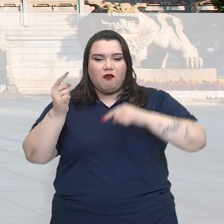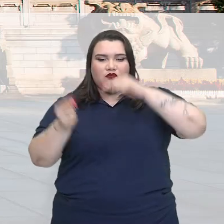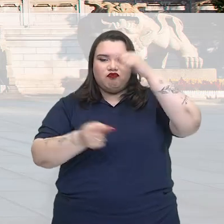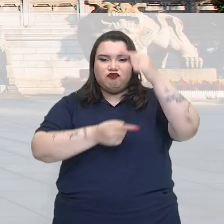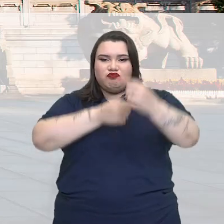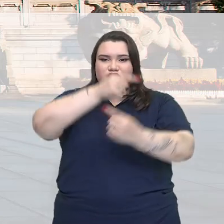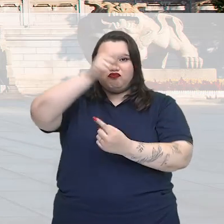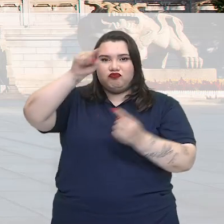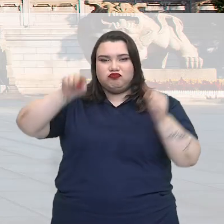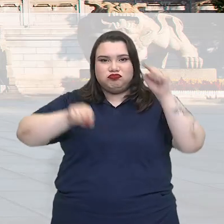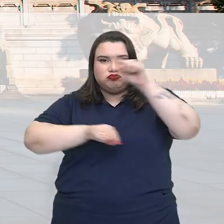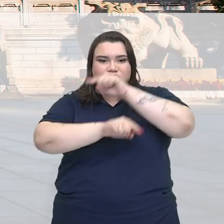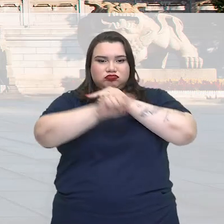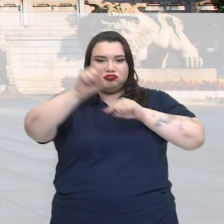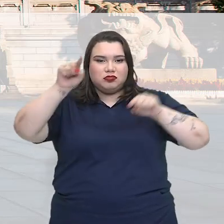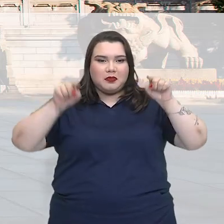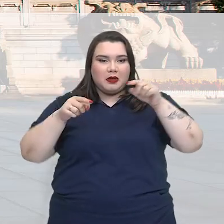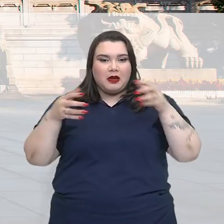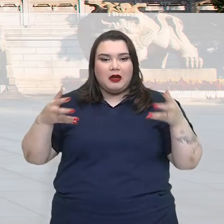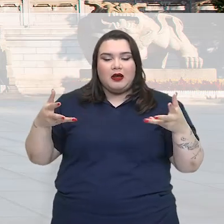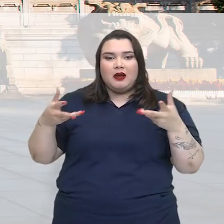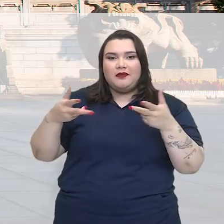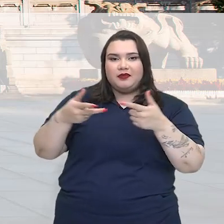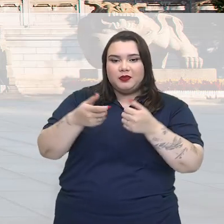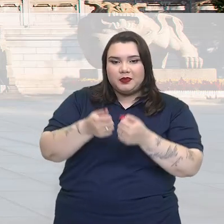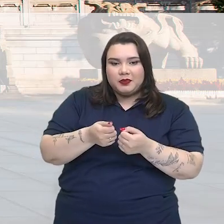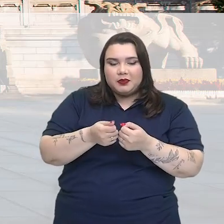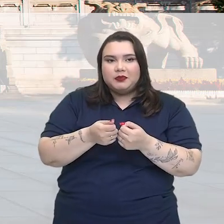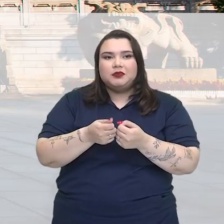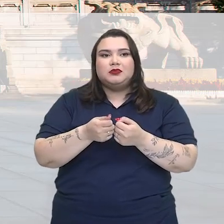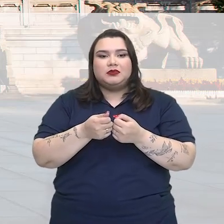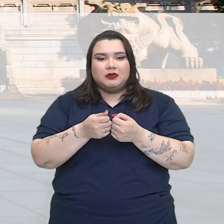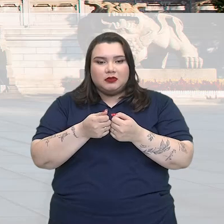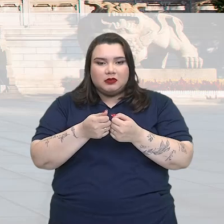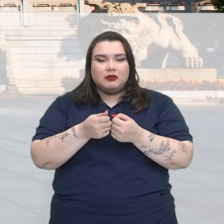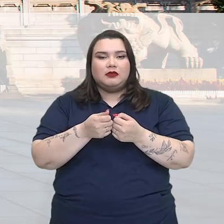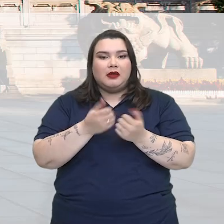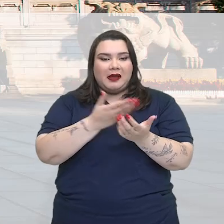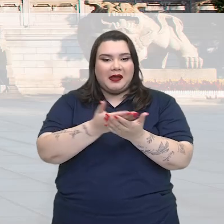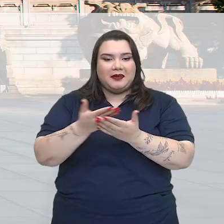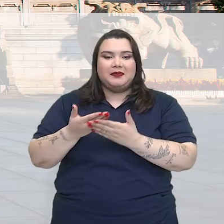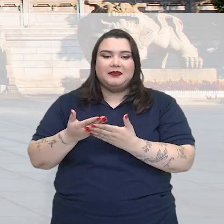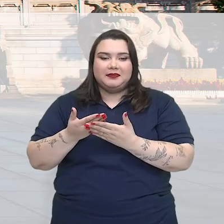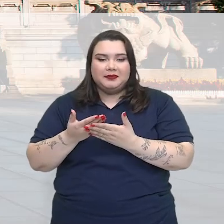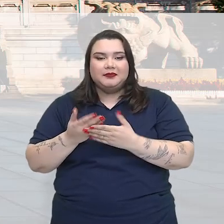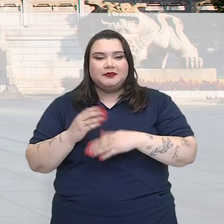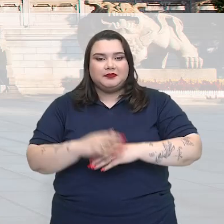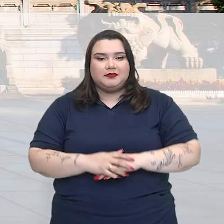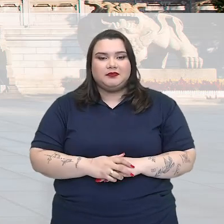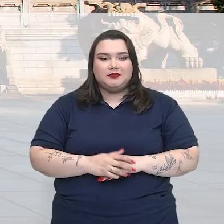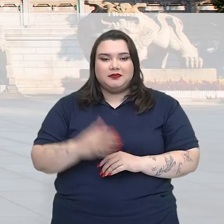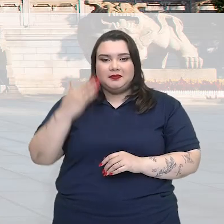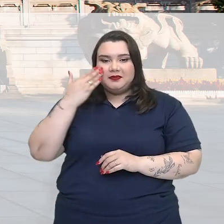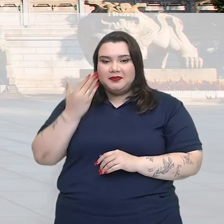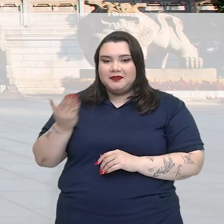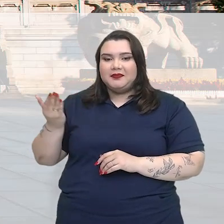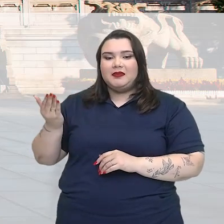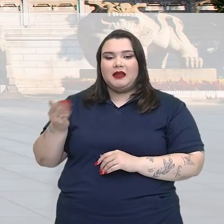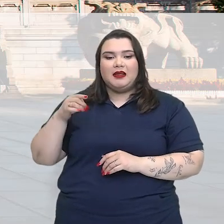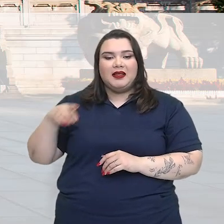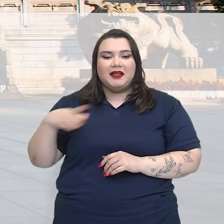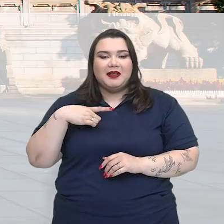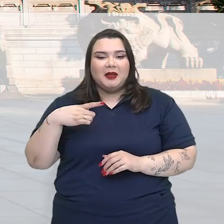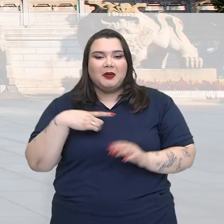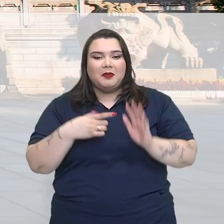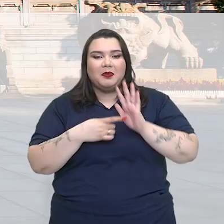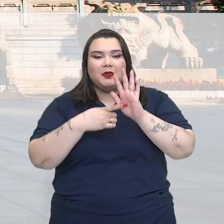voltas, brilhantando aqui a nossa aula. E olha, o Yin Yang,